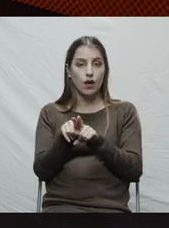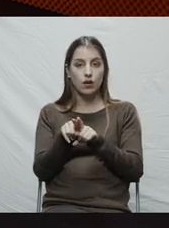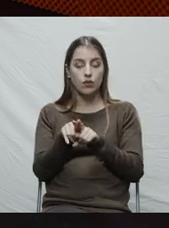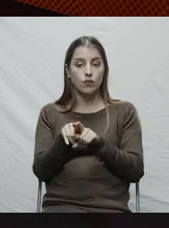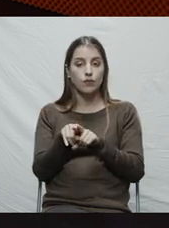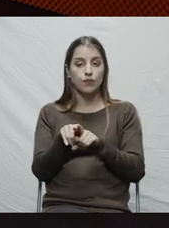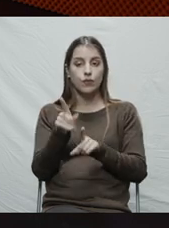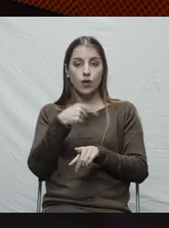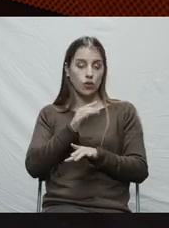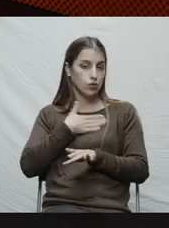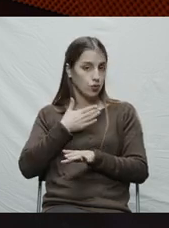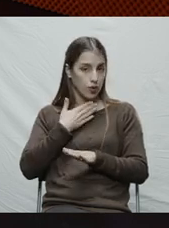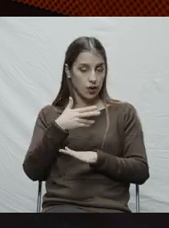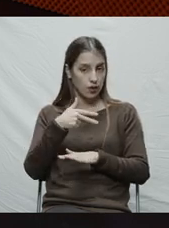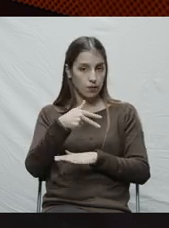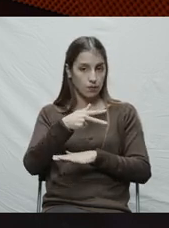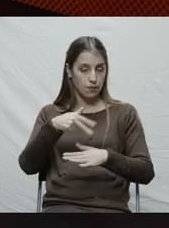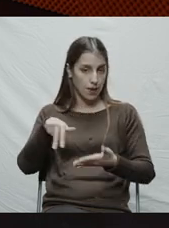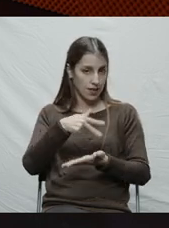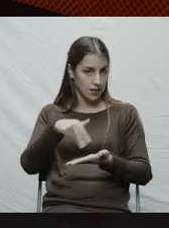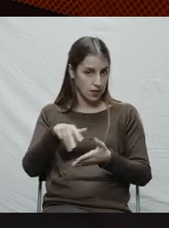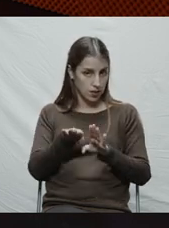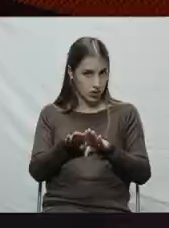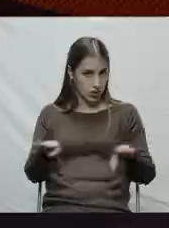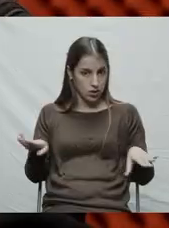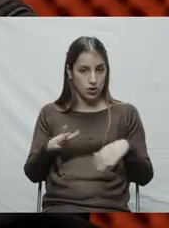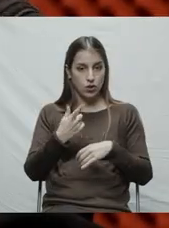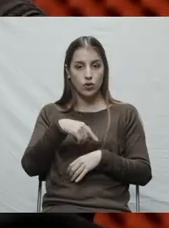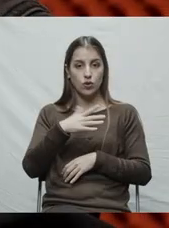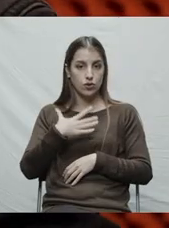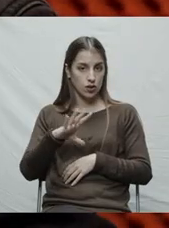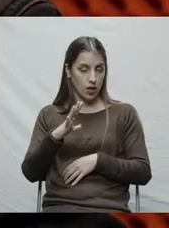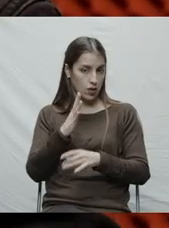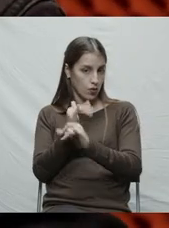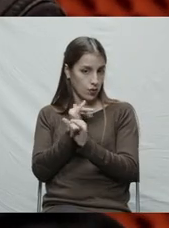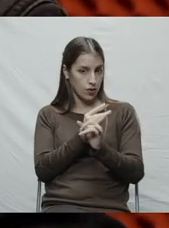craft. Nós não queremos fazer peças, queremos experimentar estados e outra coisa. Sim. Isto correu